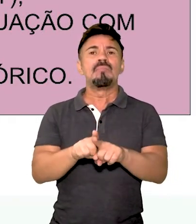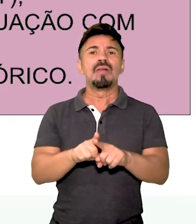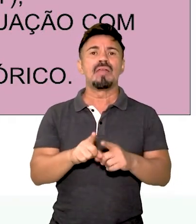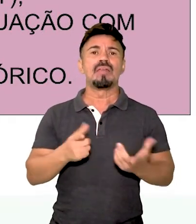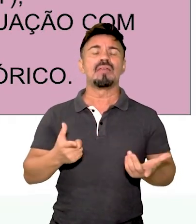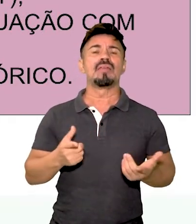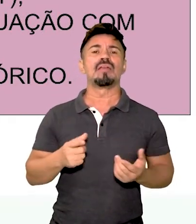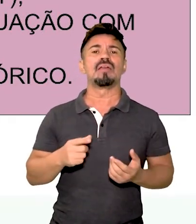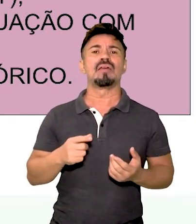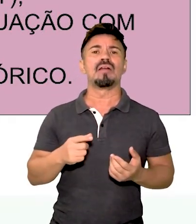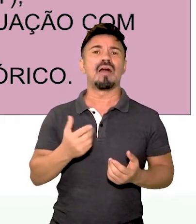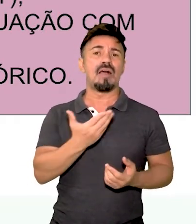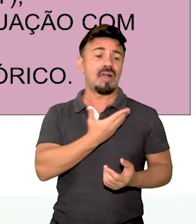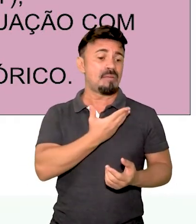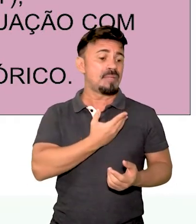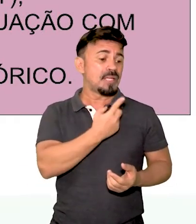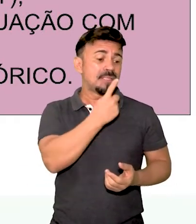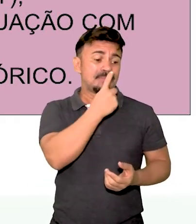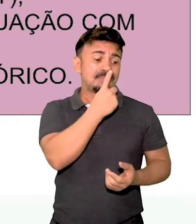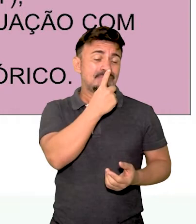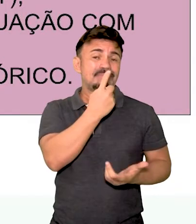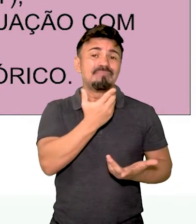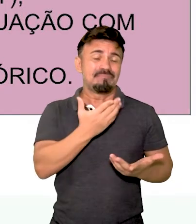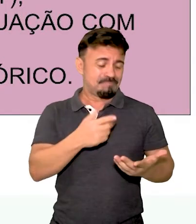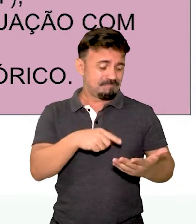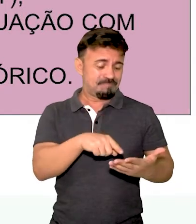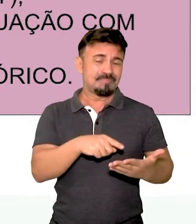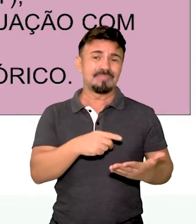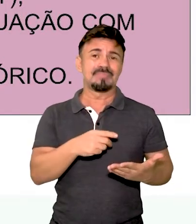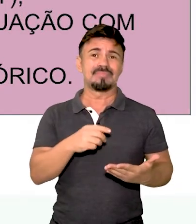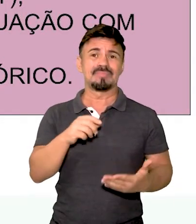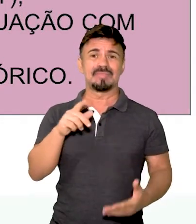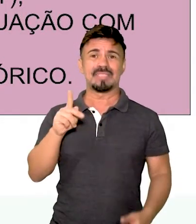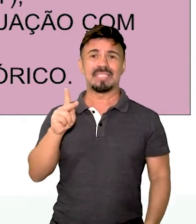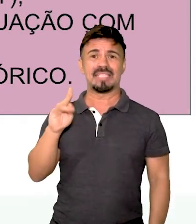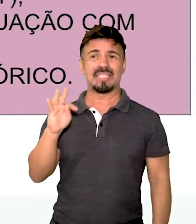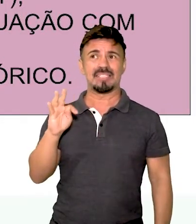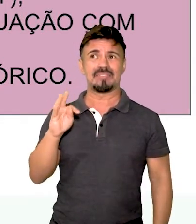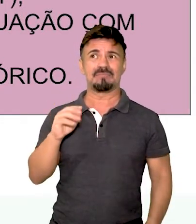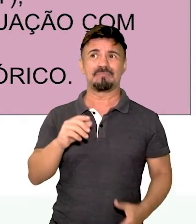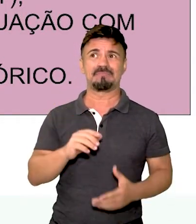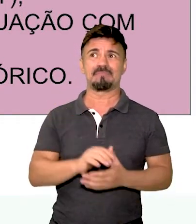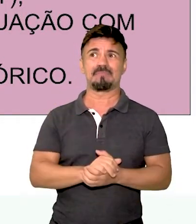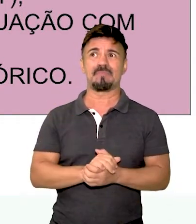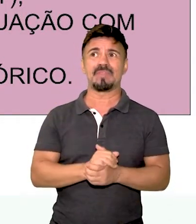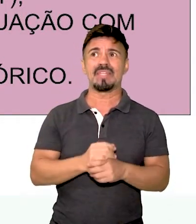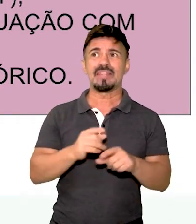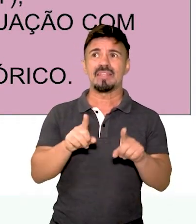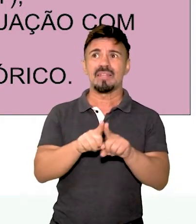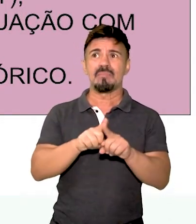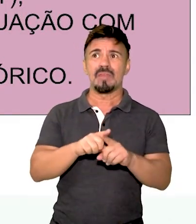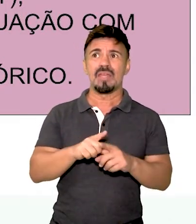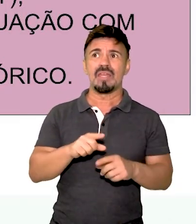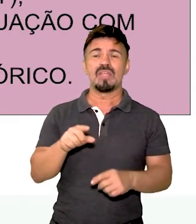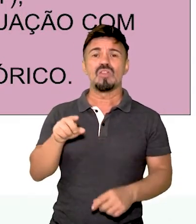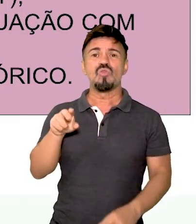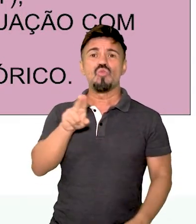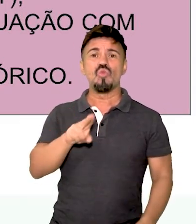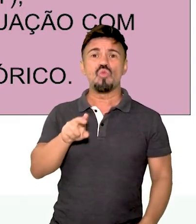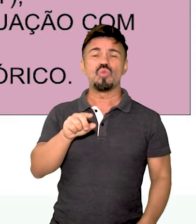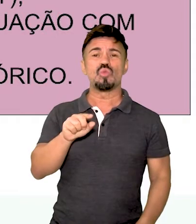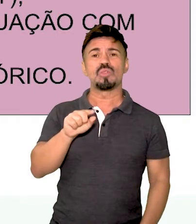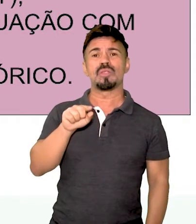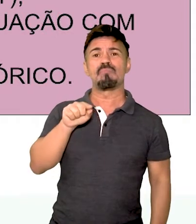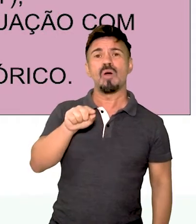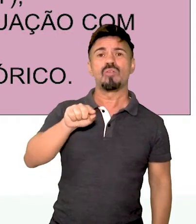considera também uma amiga íntima, mas ela diz, né? Ela cita o nome Kitty. Usa a pontuação para